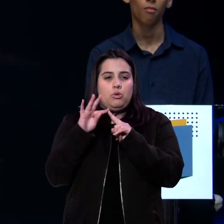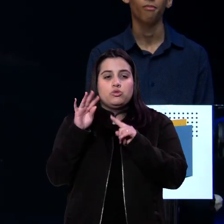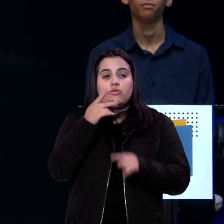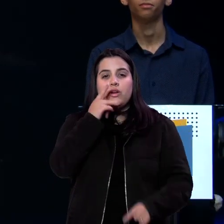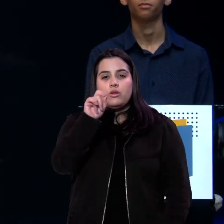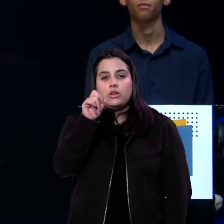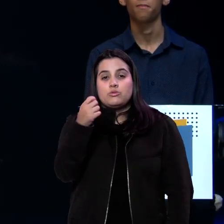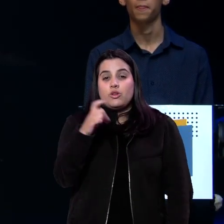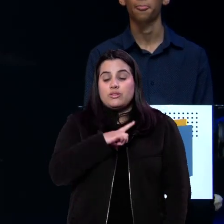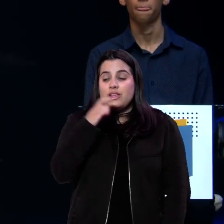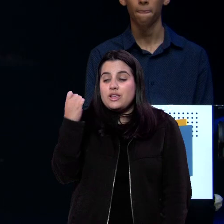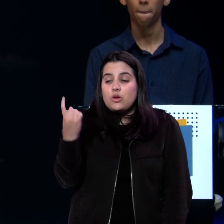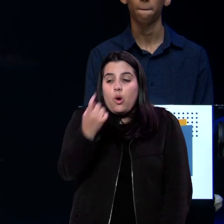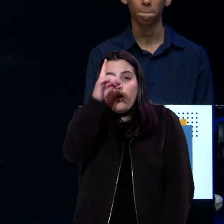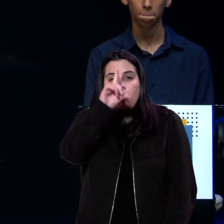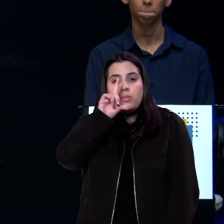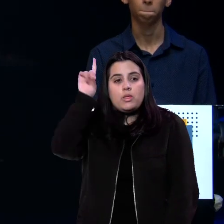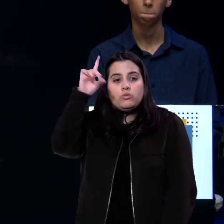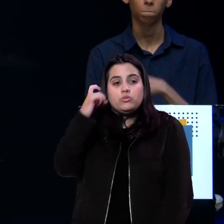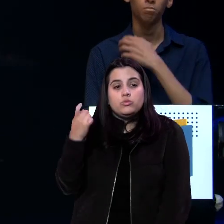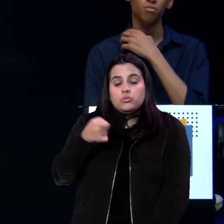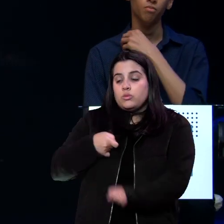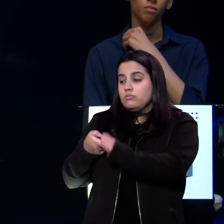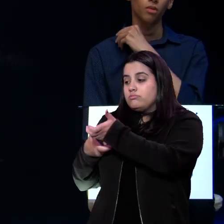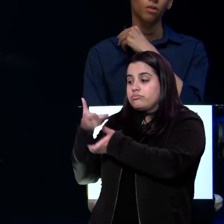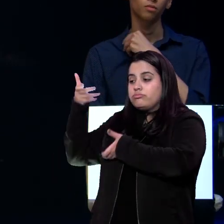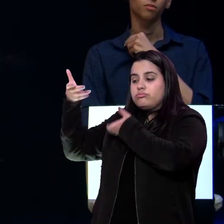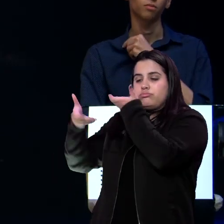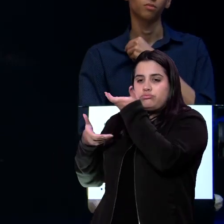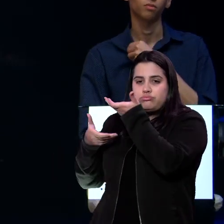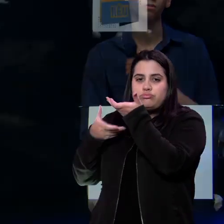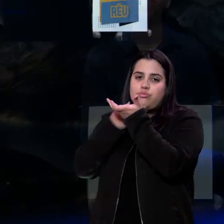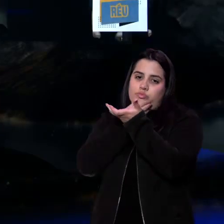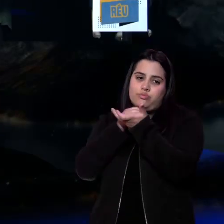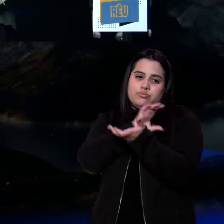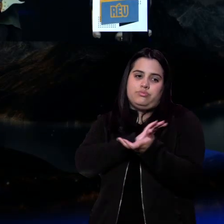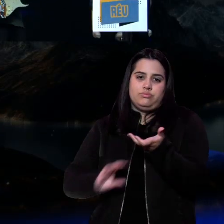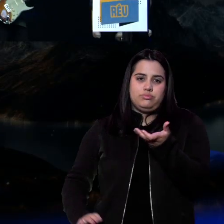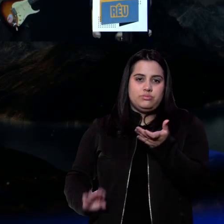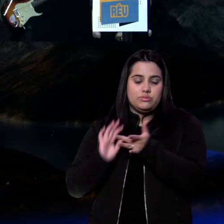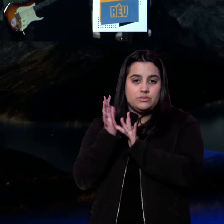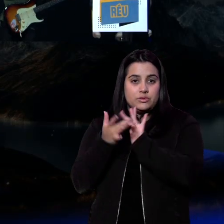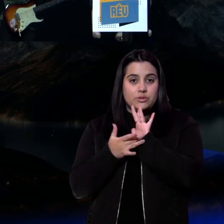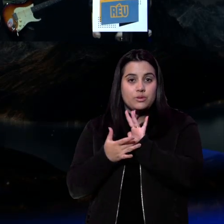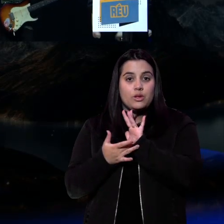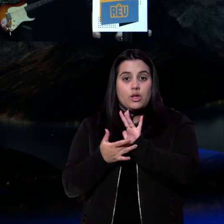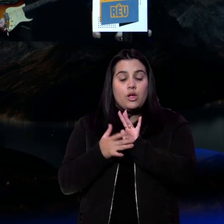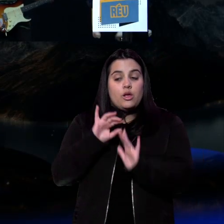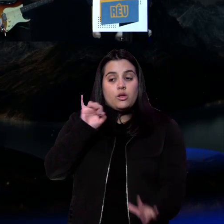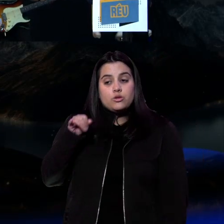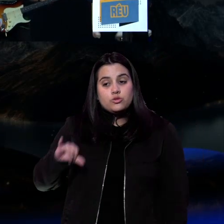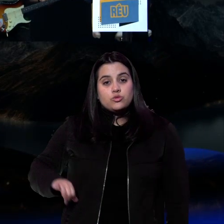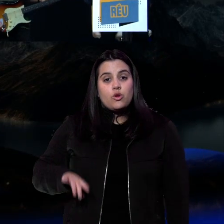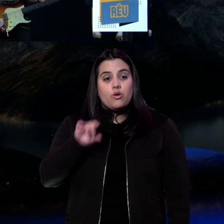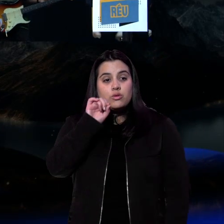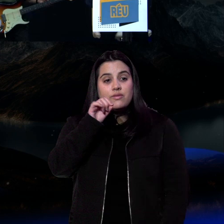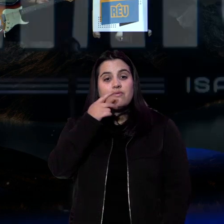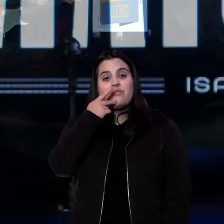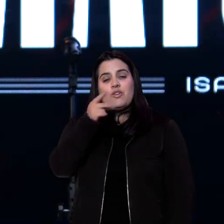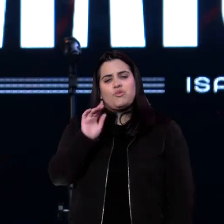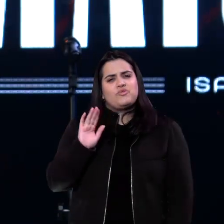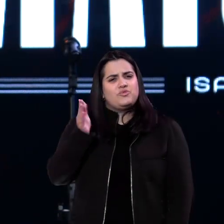e um só mediador entre Deus e os homens, o homem Cristo Jesus. Jó começou a profetizar a vinda de